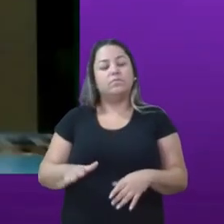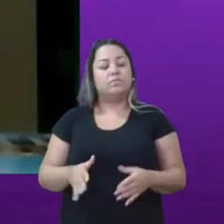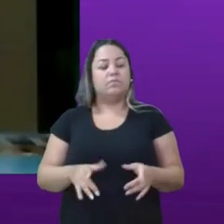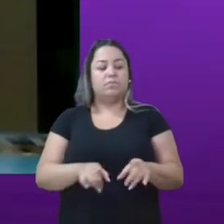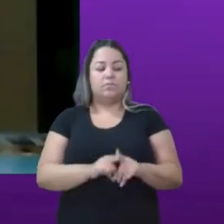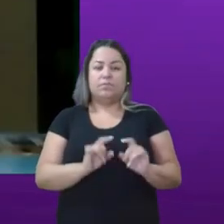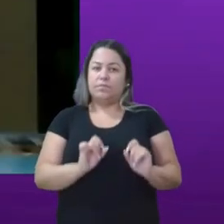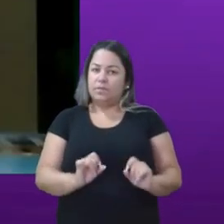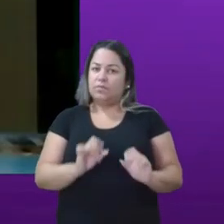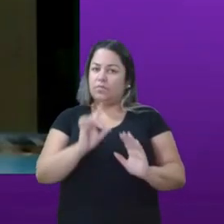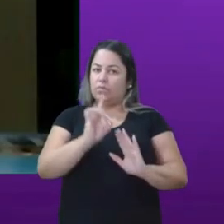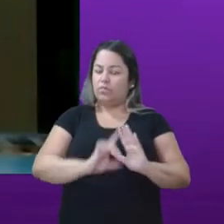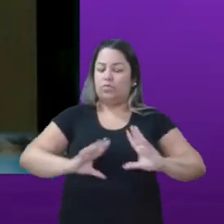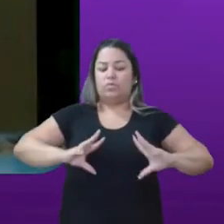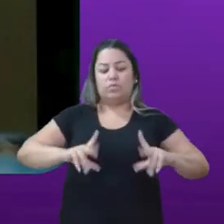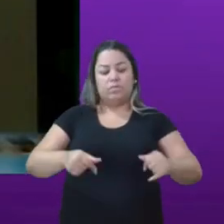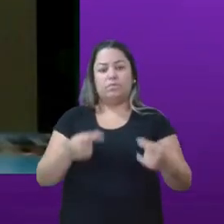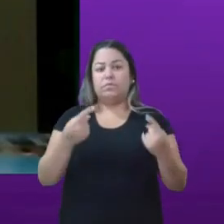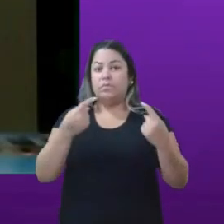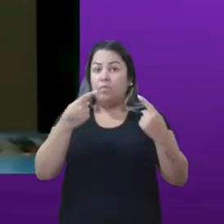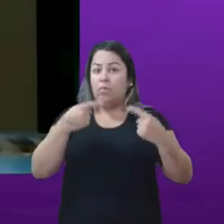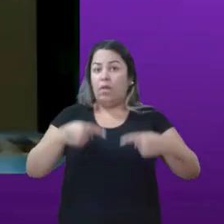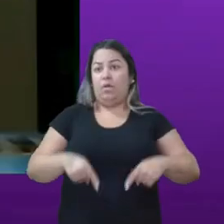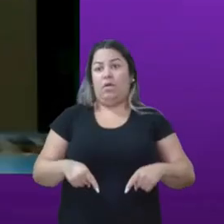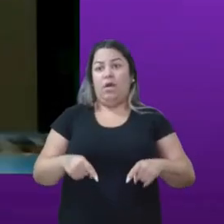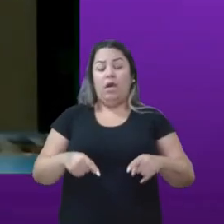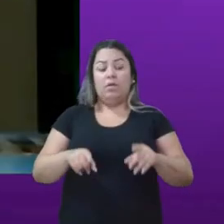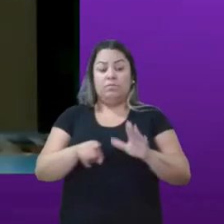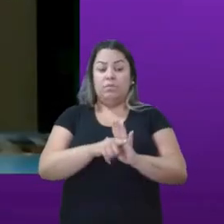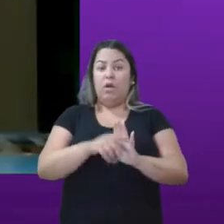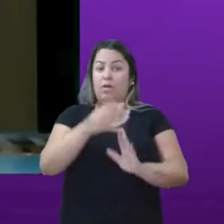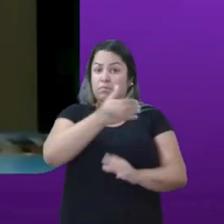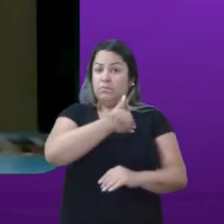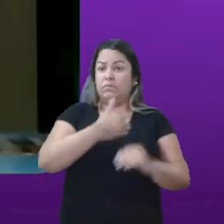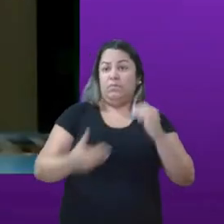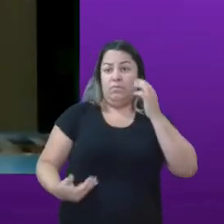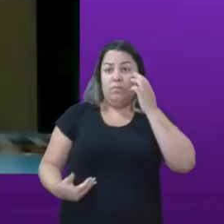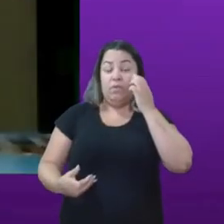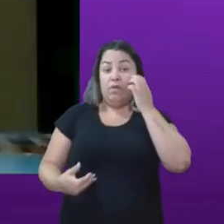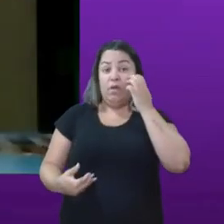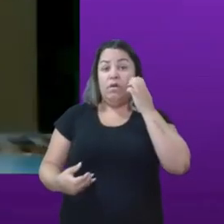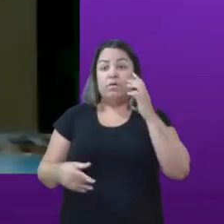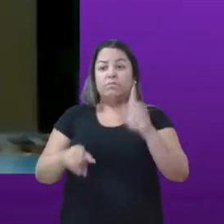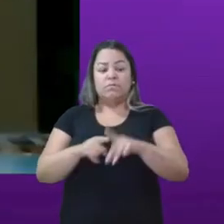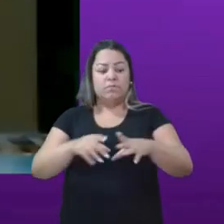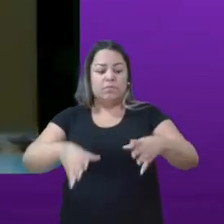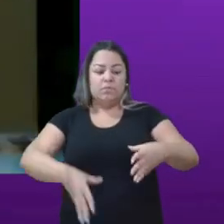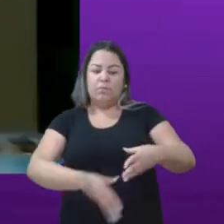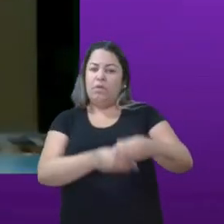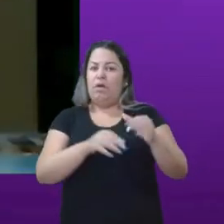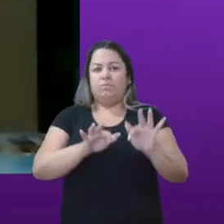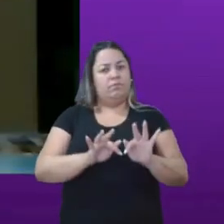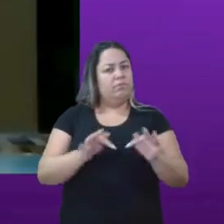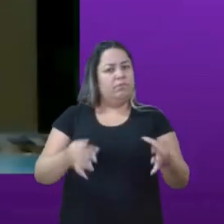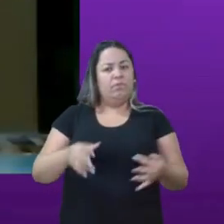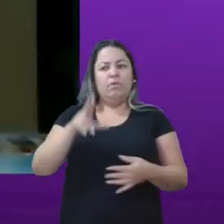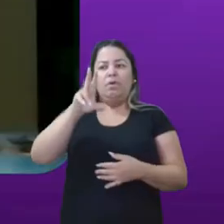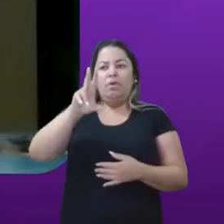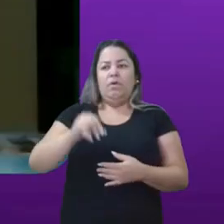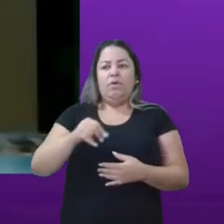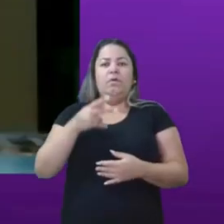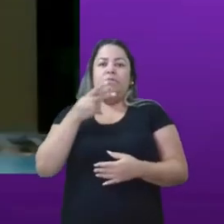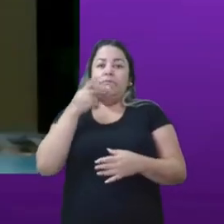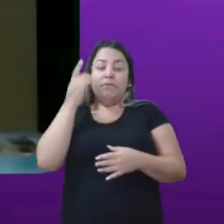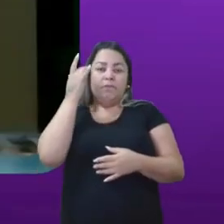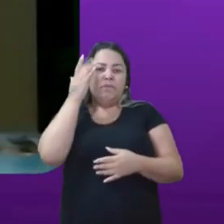direitos em todas as políticas públicas e de preferência integrando. Eu sei que não é simples, é fácil falar,